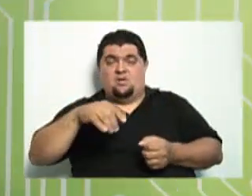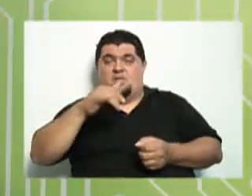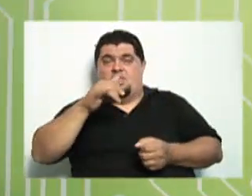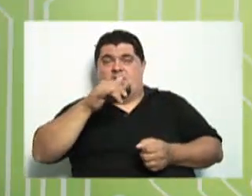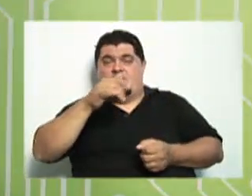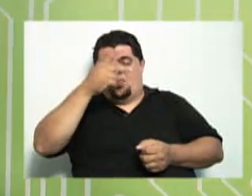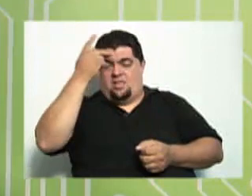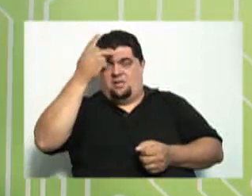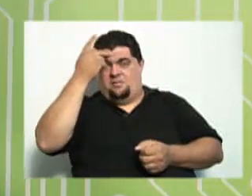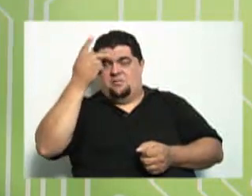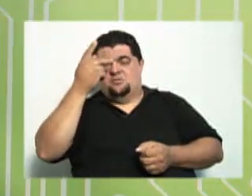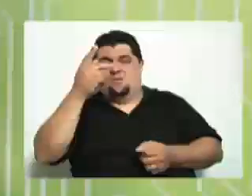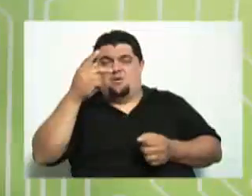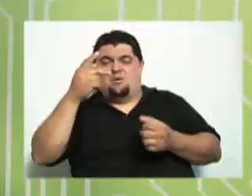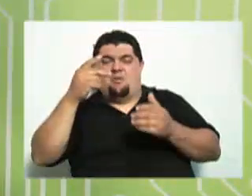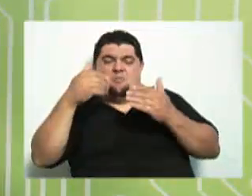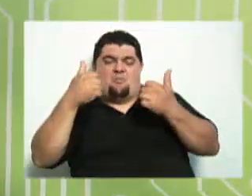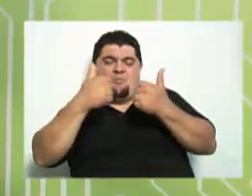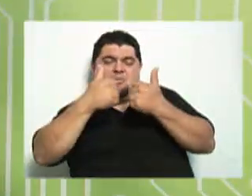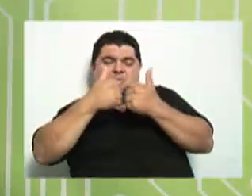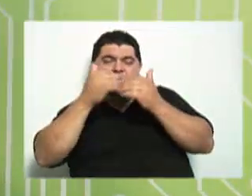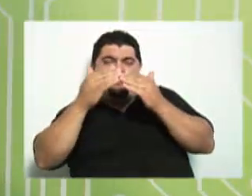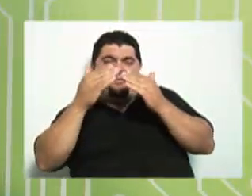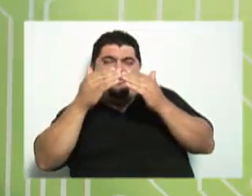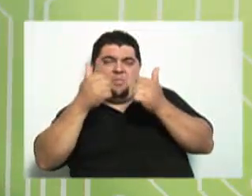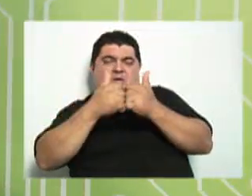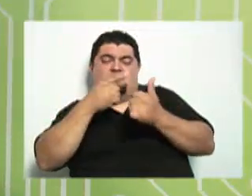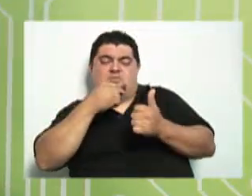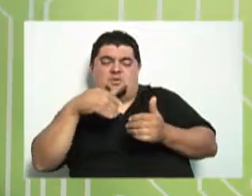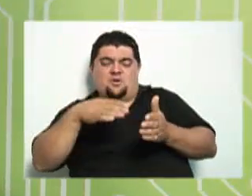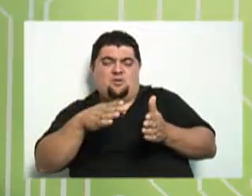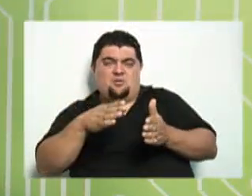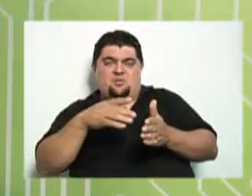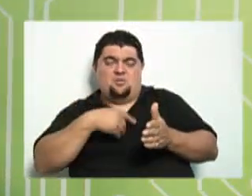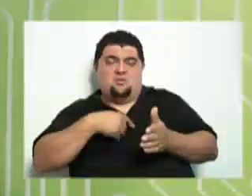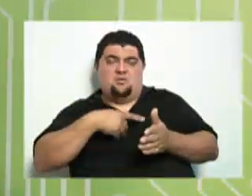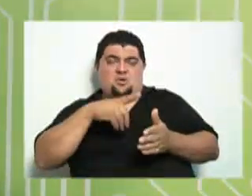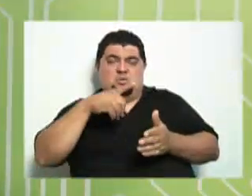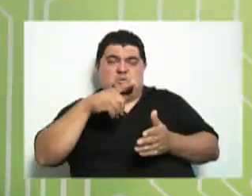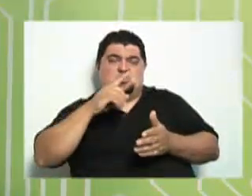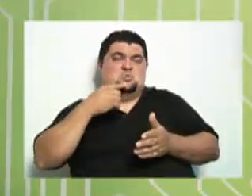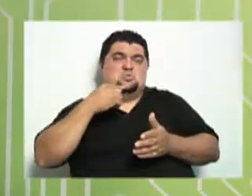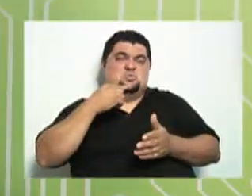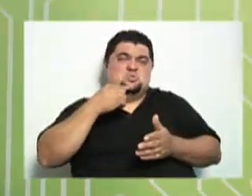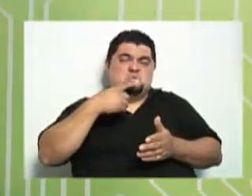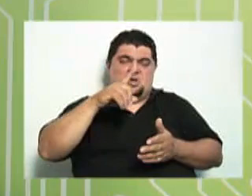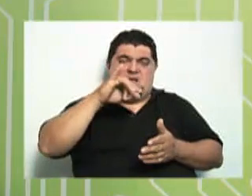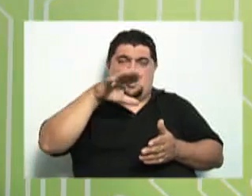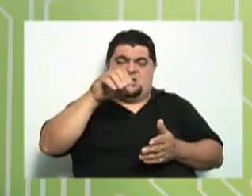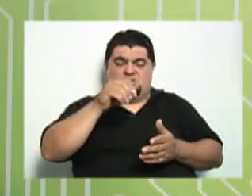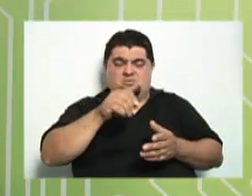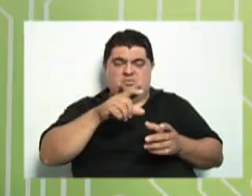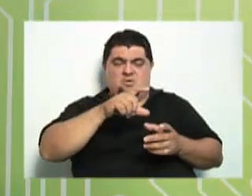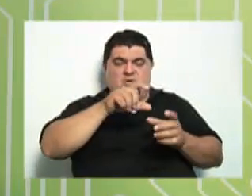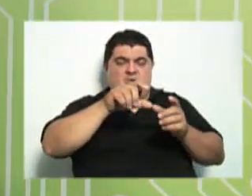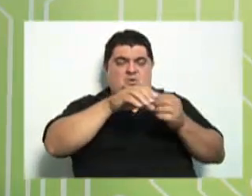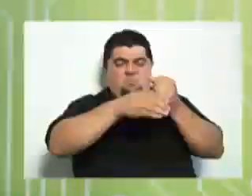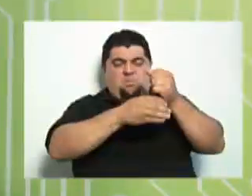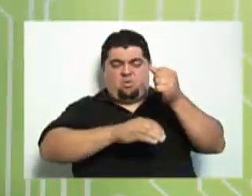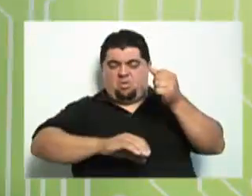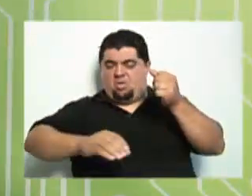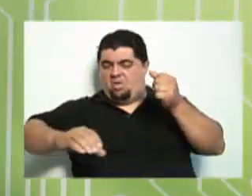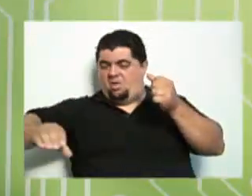joga os dejetos da própria casa nesse rio. É uma opção muito fácil, muito barata. Você estica um cano, leva até o rio e ali